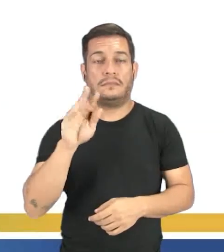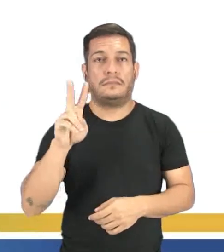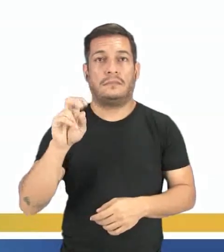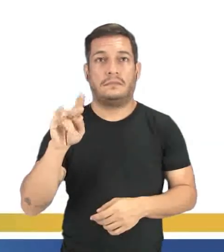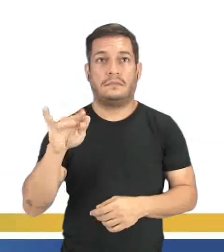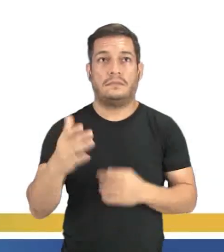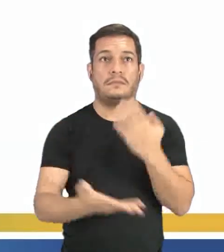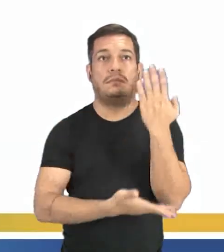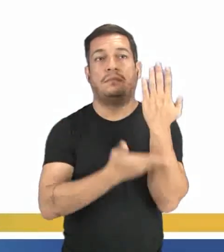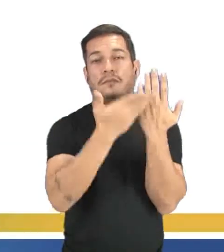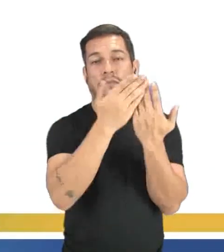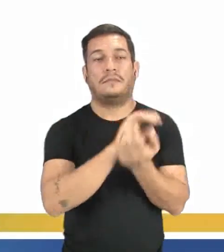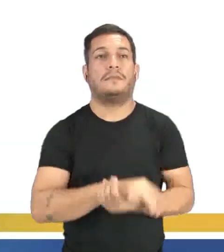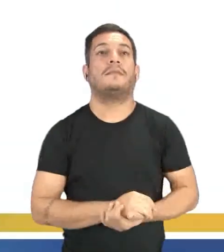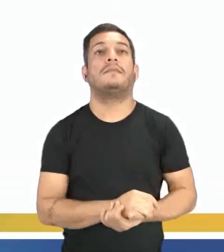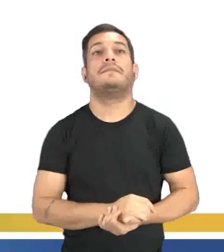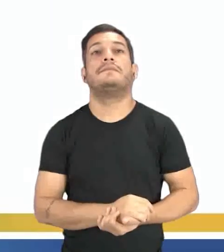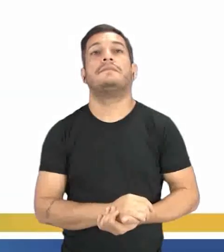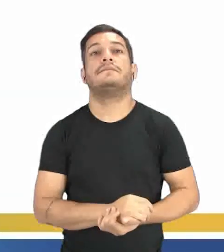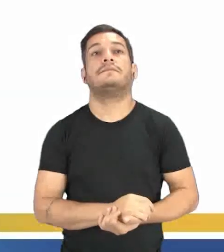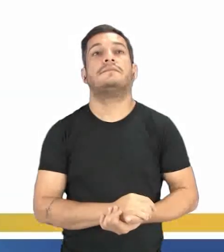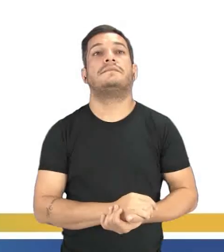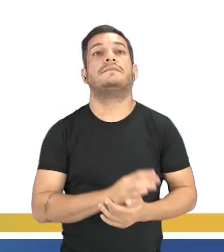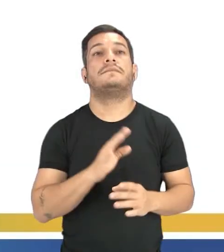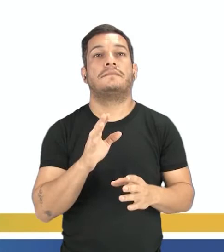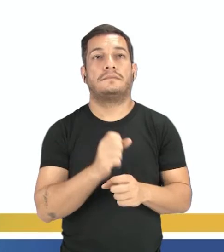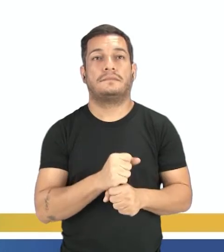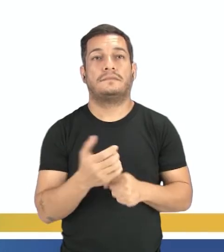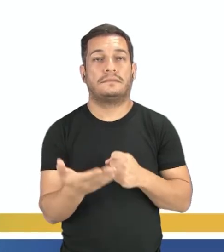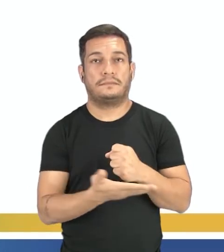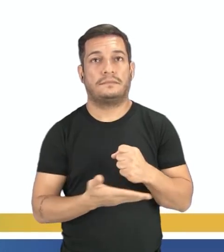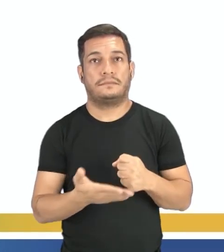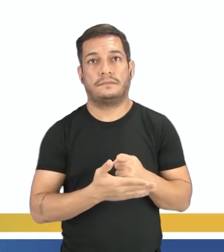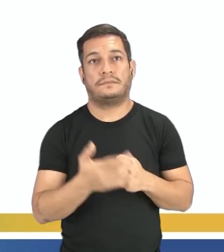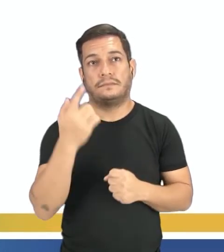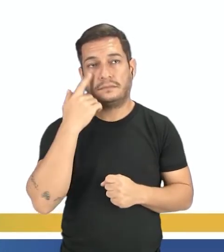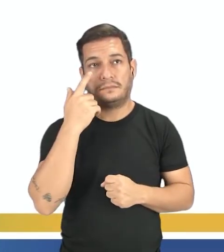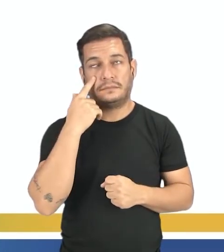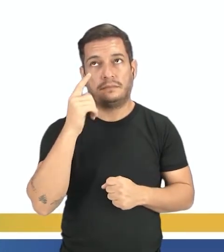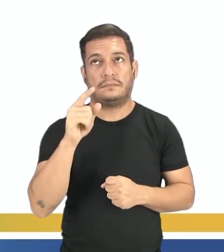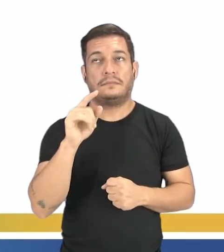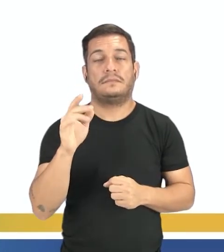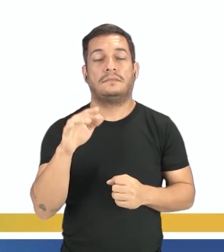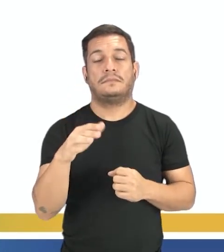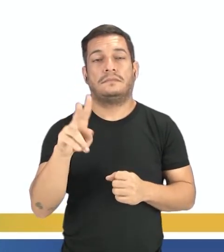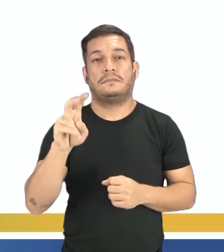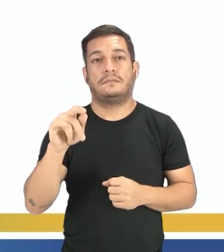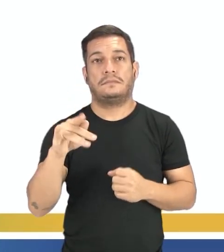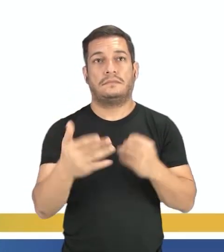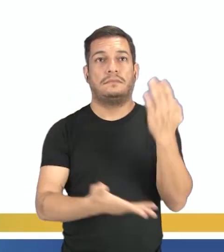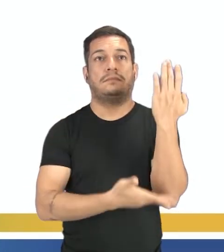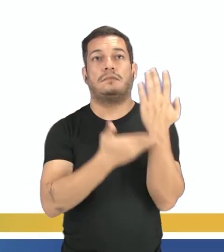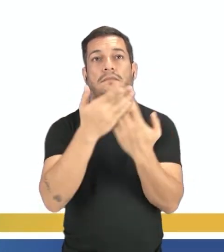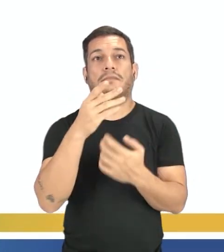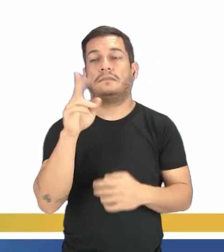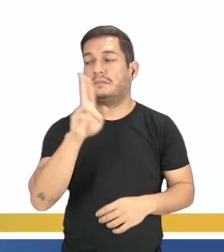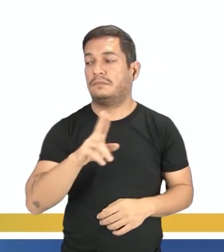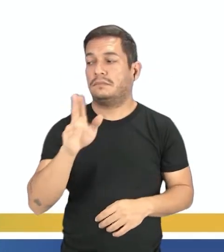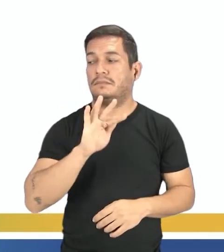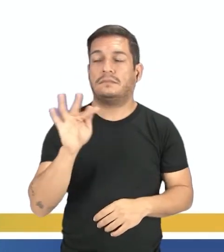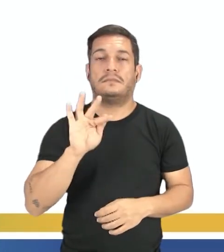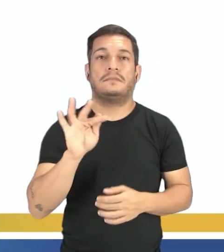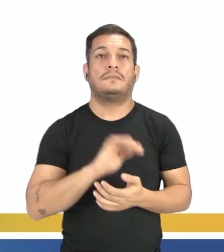volume. Já calculamos a área da base, então vamos calcular o volume do cone utilizando a